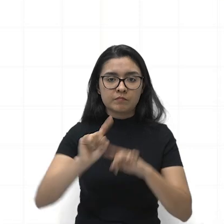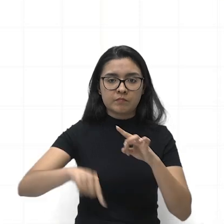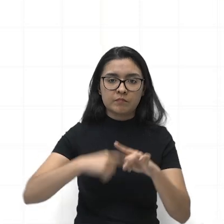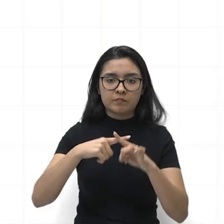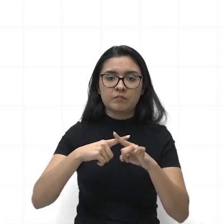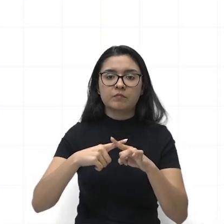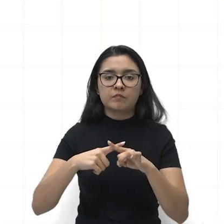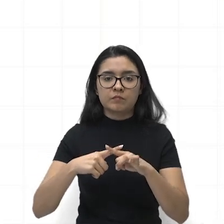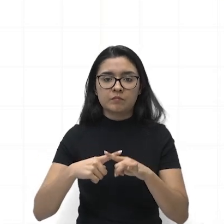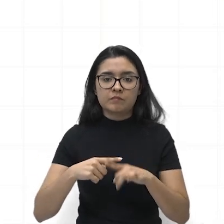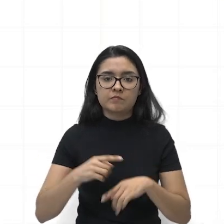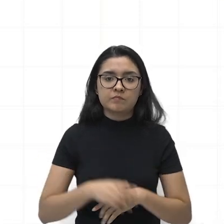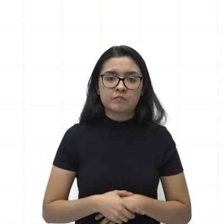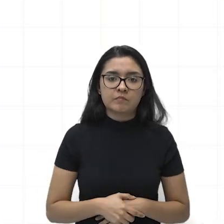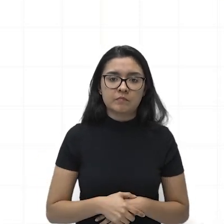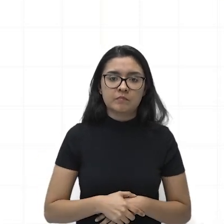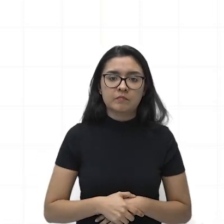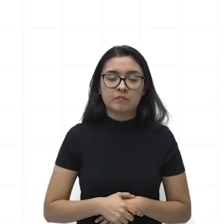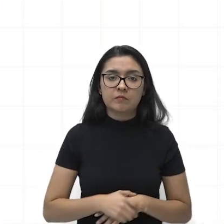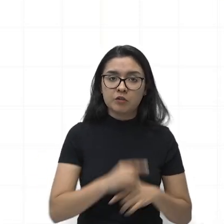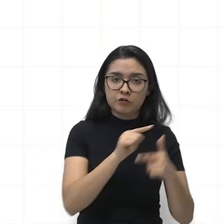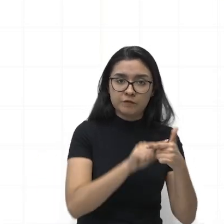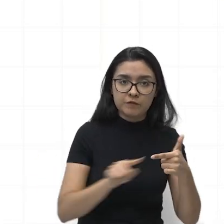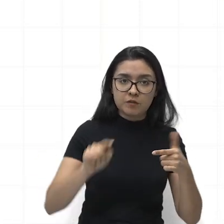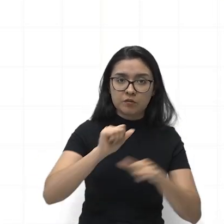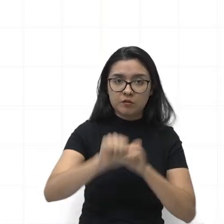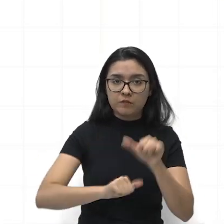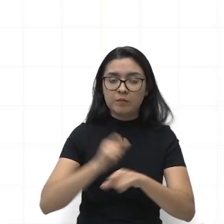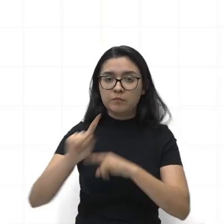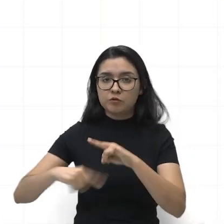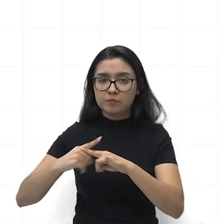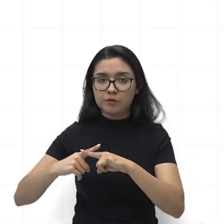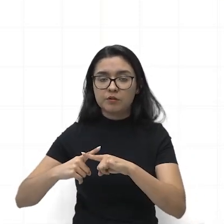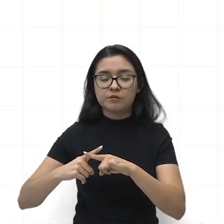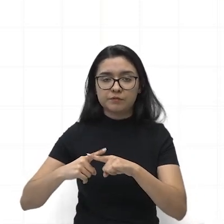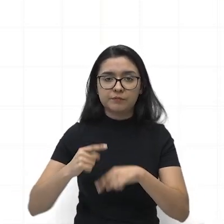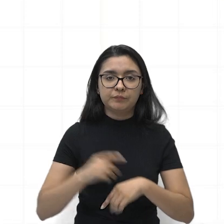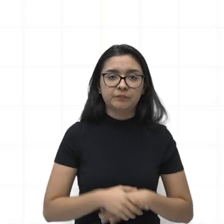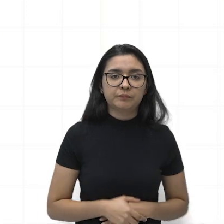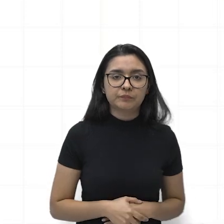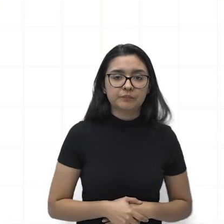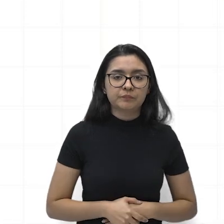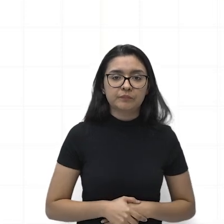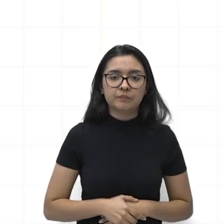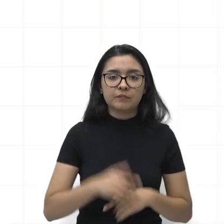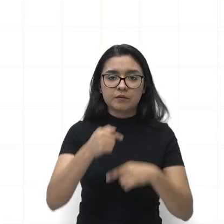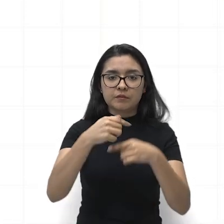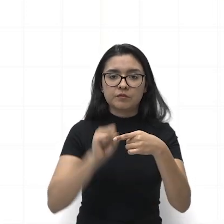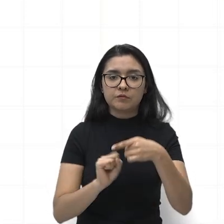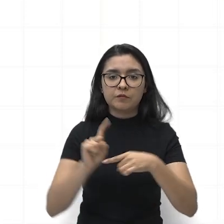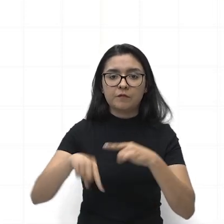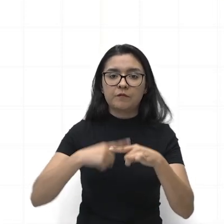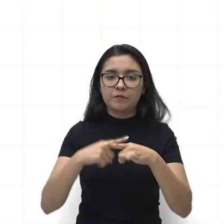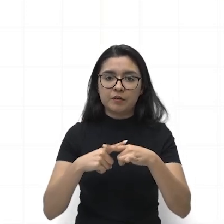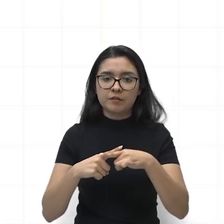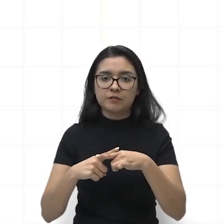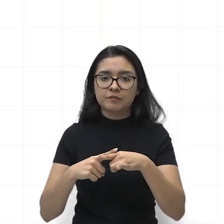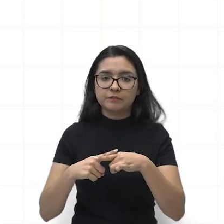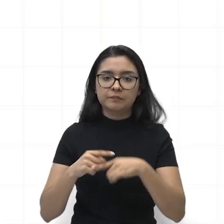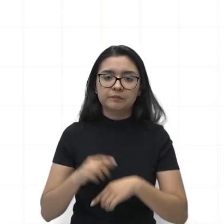multiplicação transforma em uma... Perdão, o sinal de divisão a gente transforma em uma multiplicação. Então, 7 sobre 8 vezes,